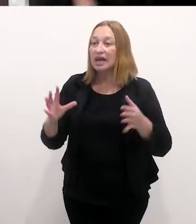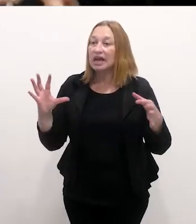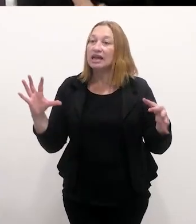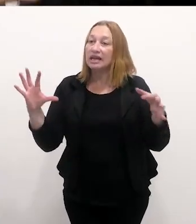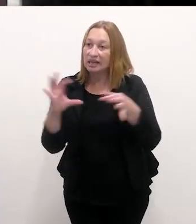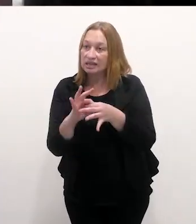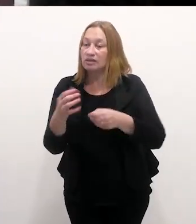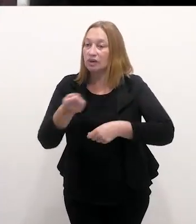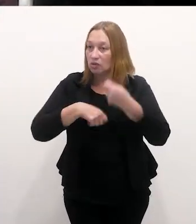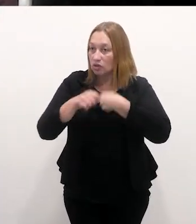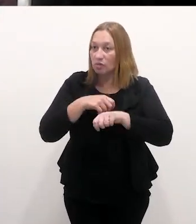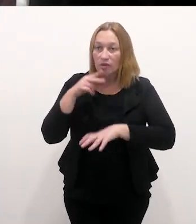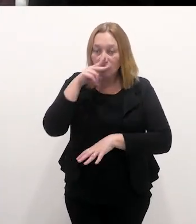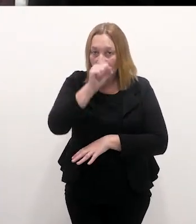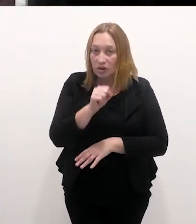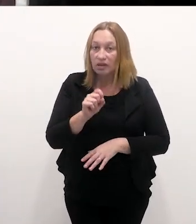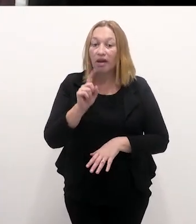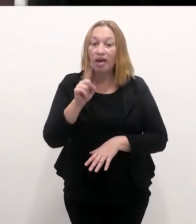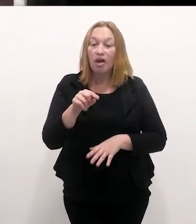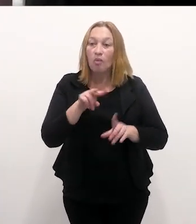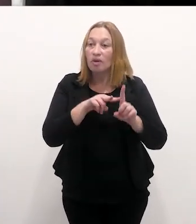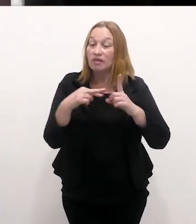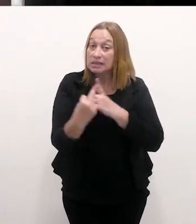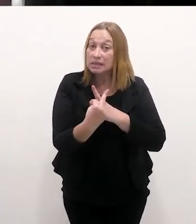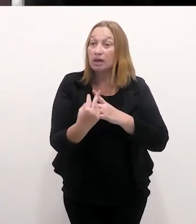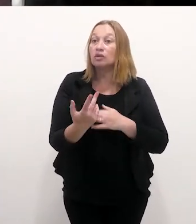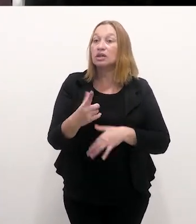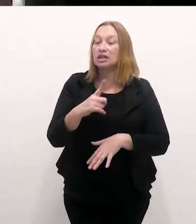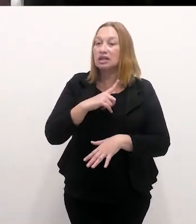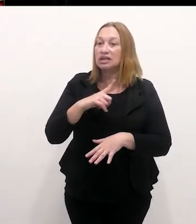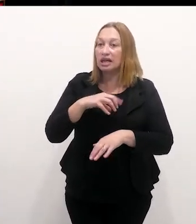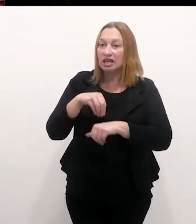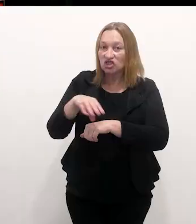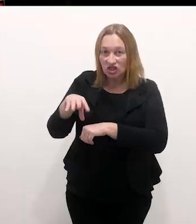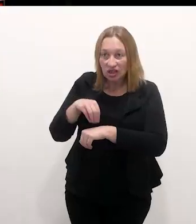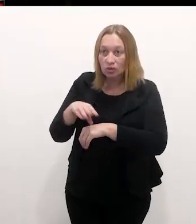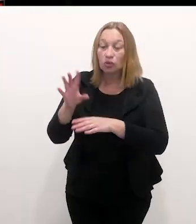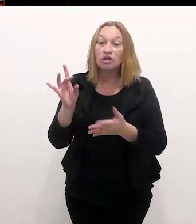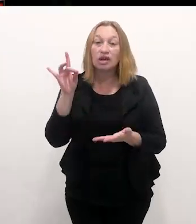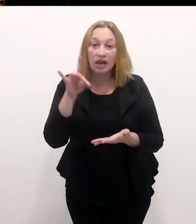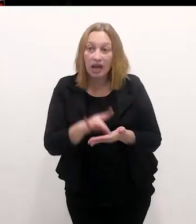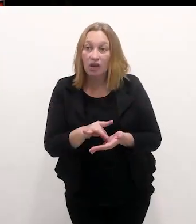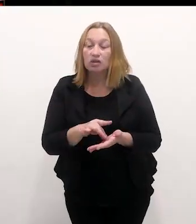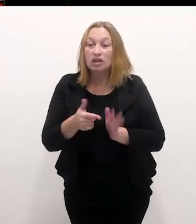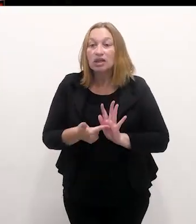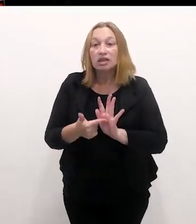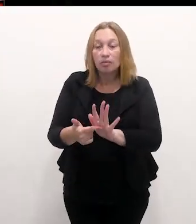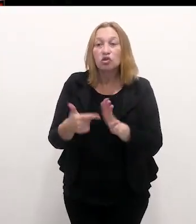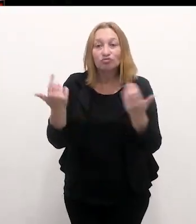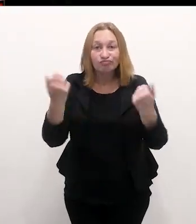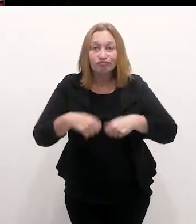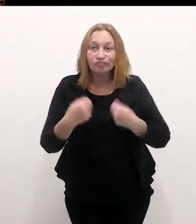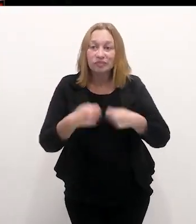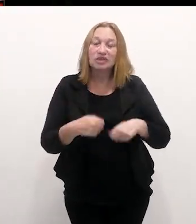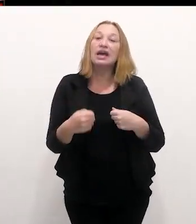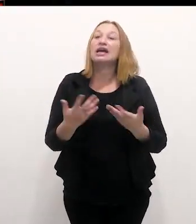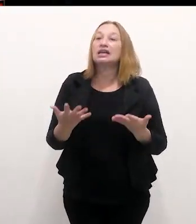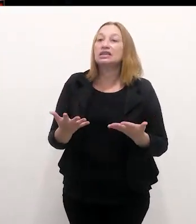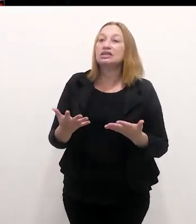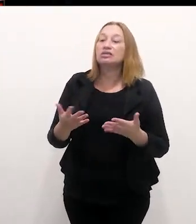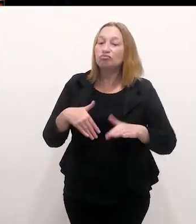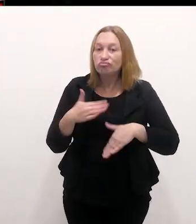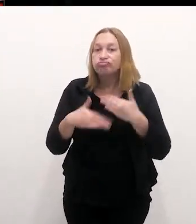Então, ligação econômica muito estreita. É um cenário que realmente tem indicadores atuais e que apontam